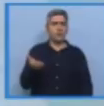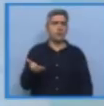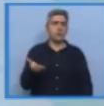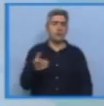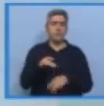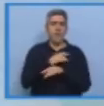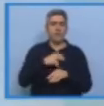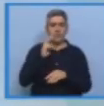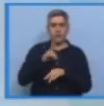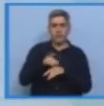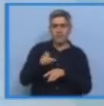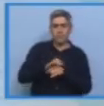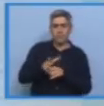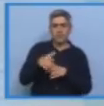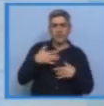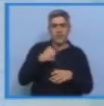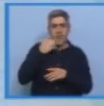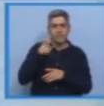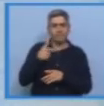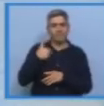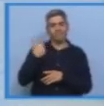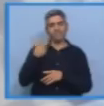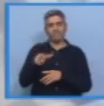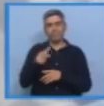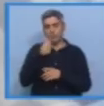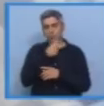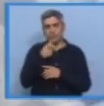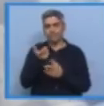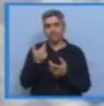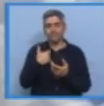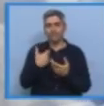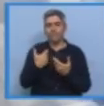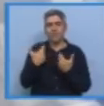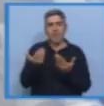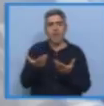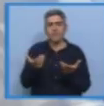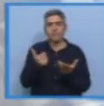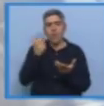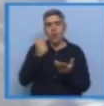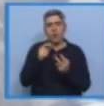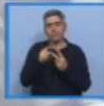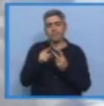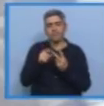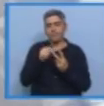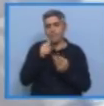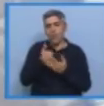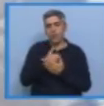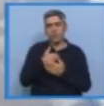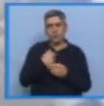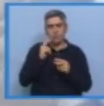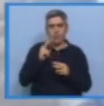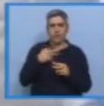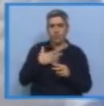o seu doente, numa situação extremada, diz: olha, eu para si, perante o seu sofrimento, nada lhe posso oferecer senão a morte. Ora, eu não me revejo numa sociedade